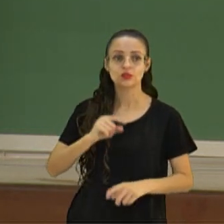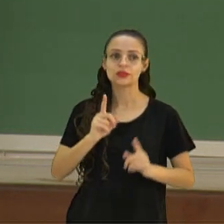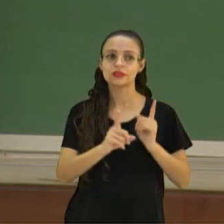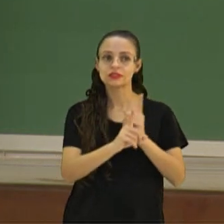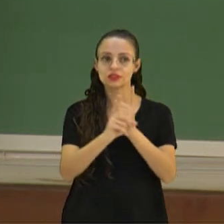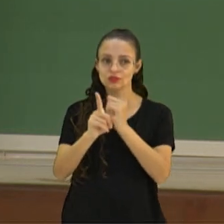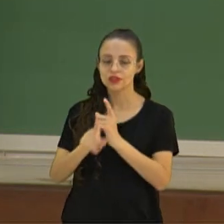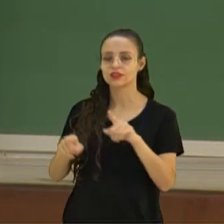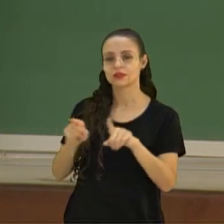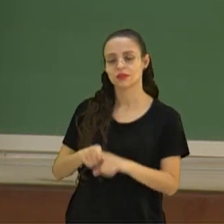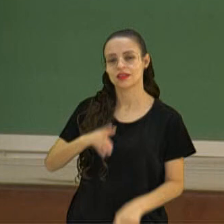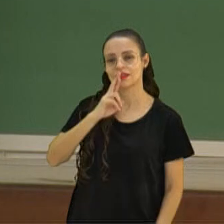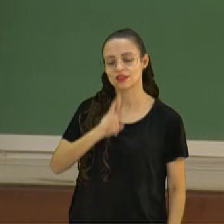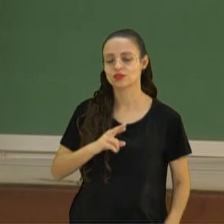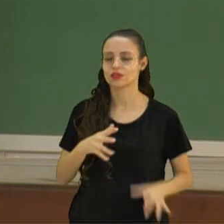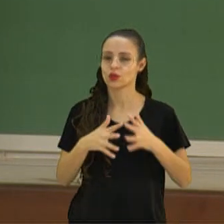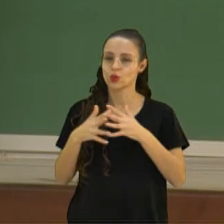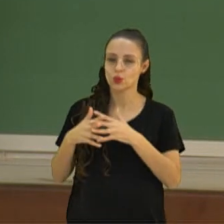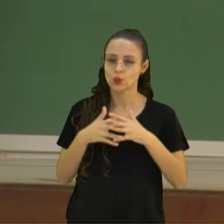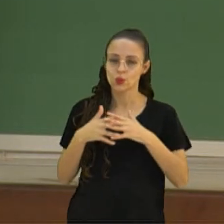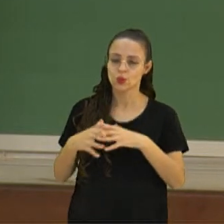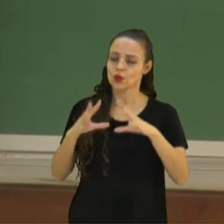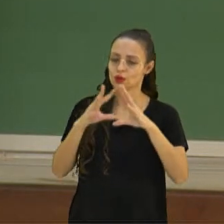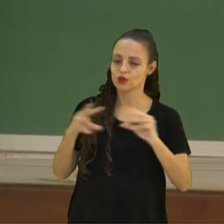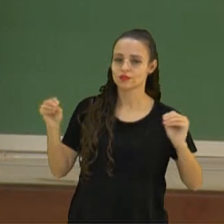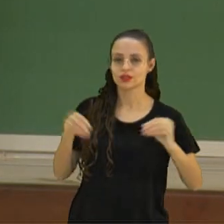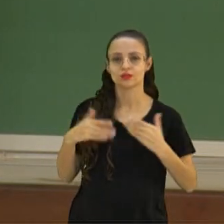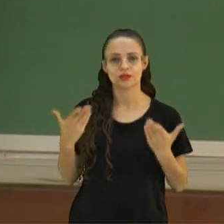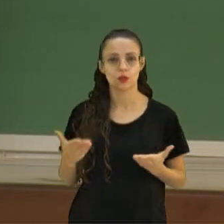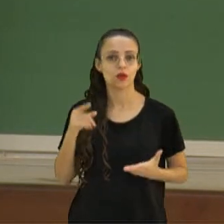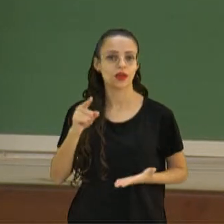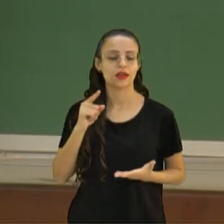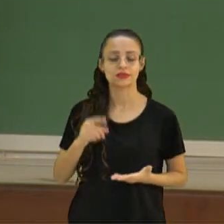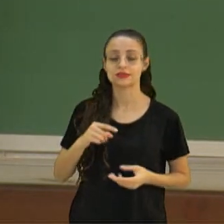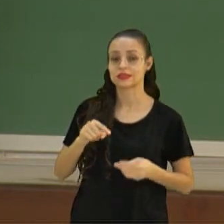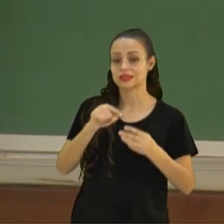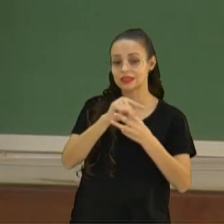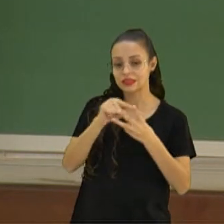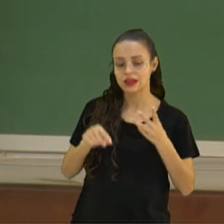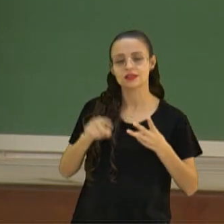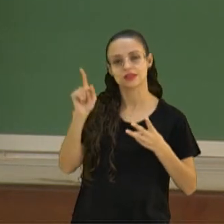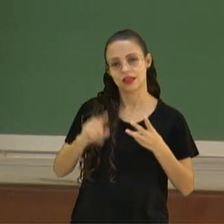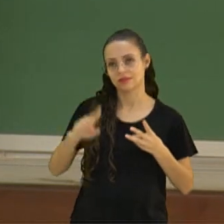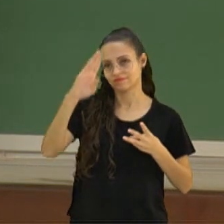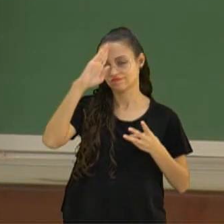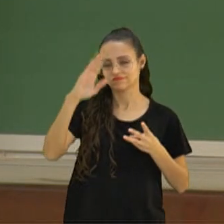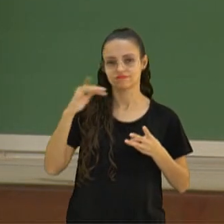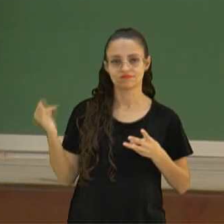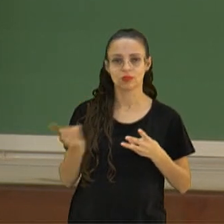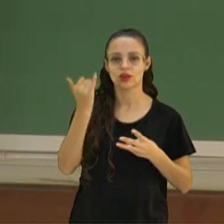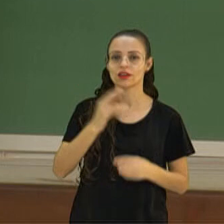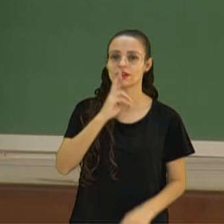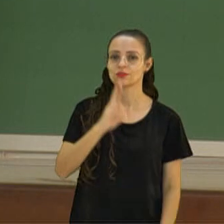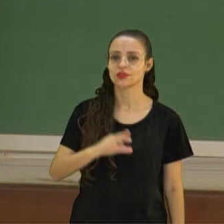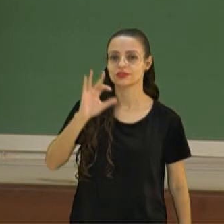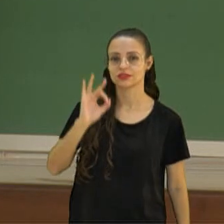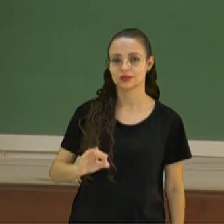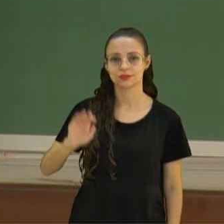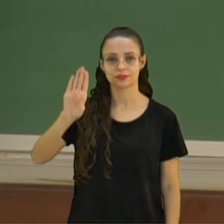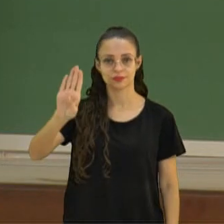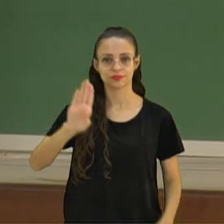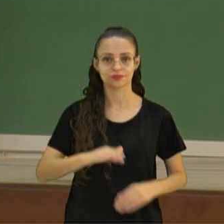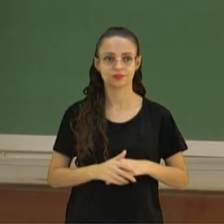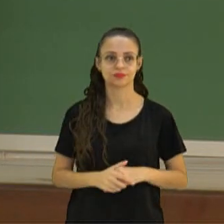identificação e a resolução de conflitos. Então, dentro do jogo dramático, essas três situações são essenciais. Resposta correta, letra